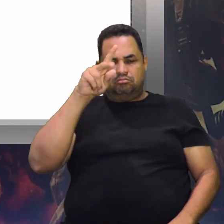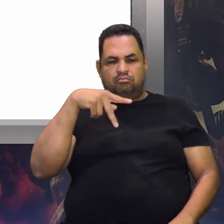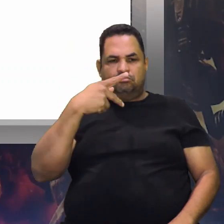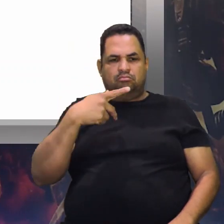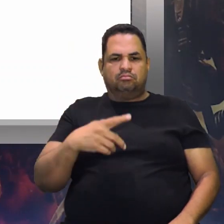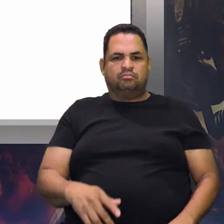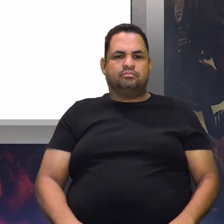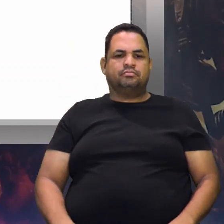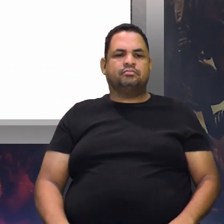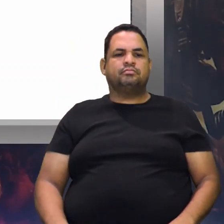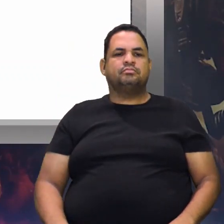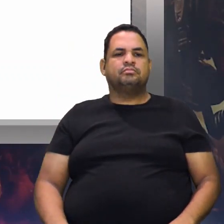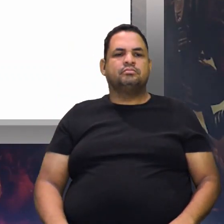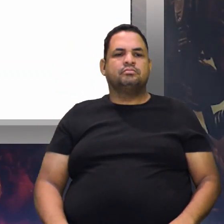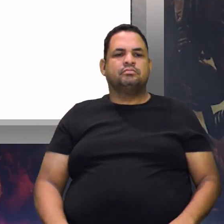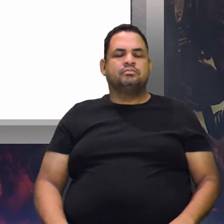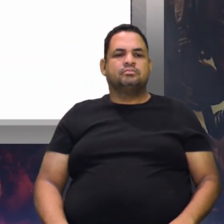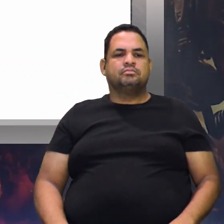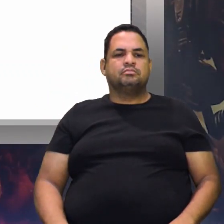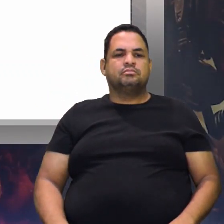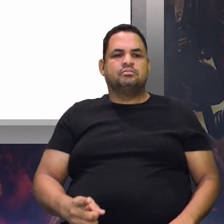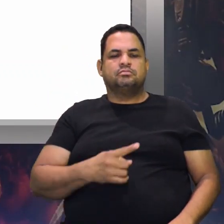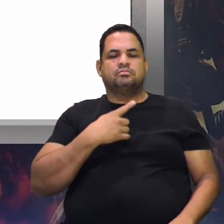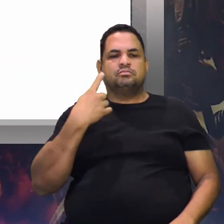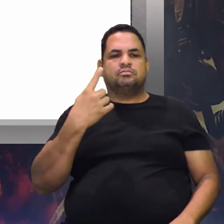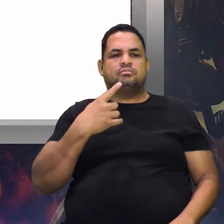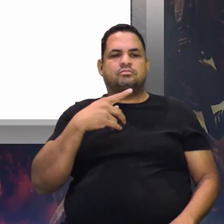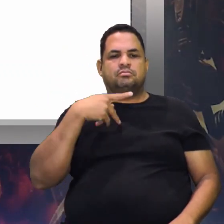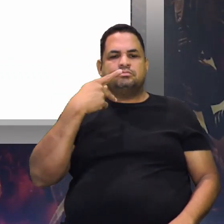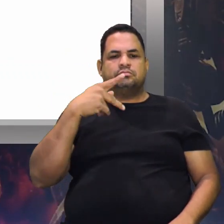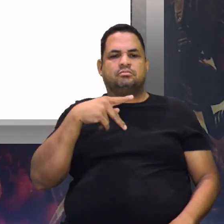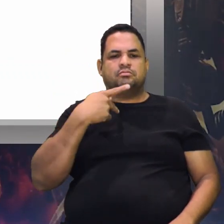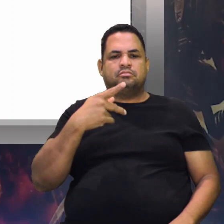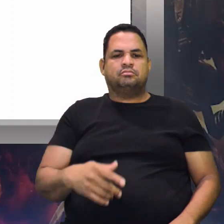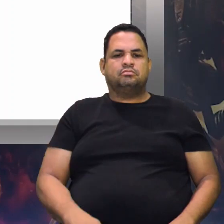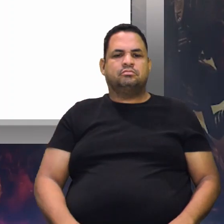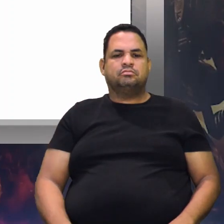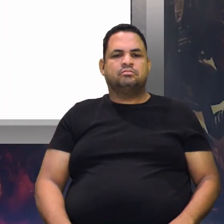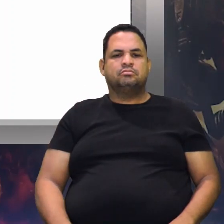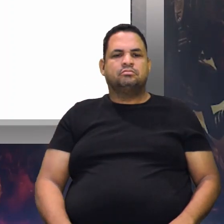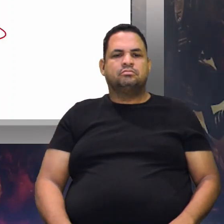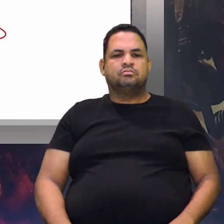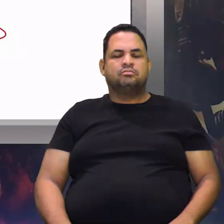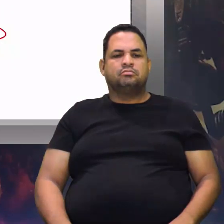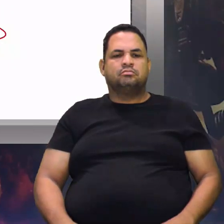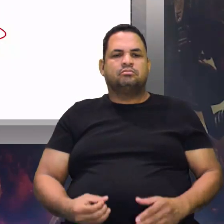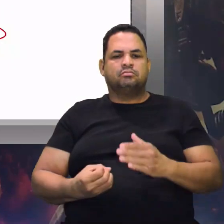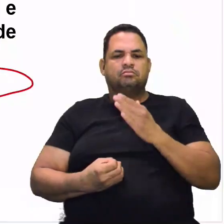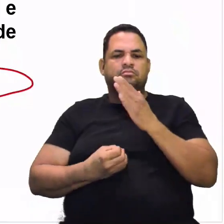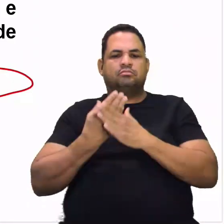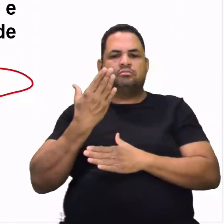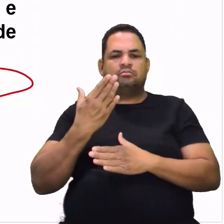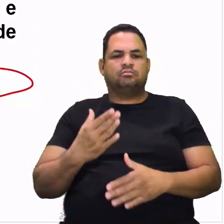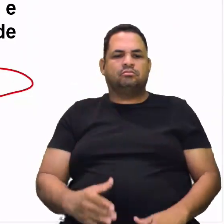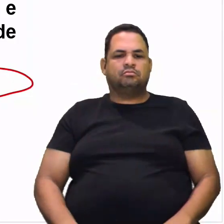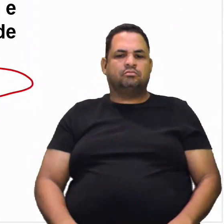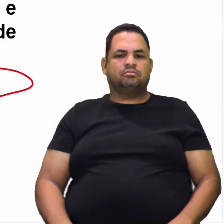Não. Estamos falando daquele que criou, olha lá,